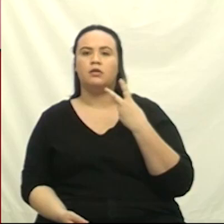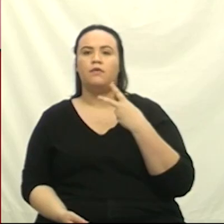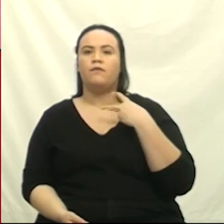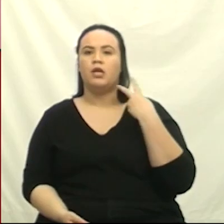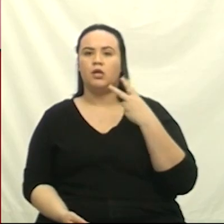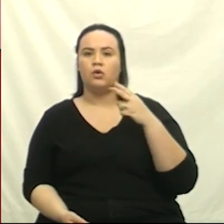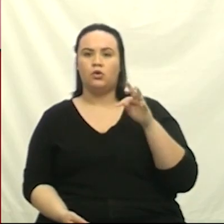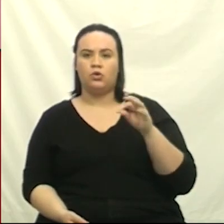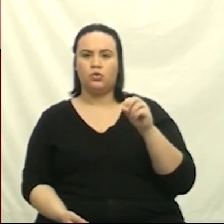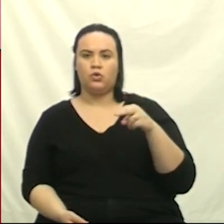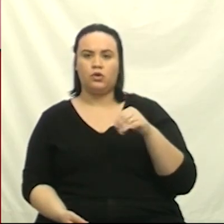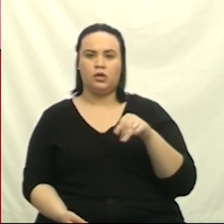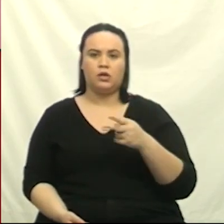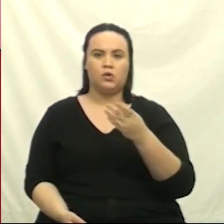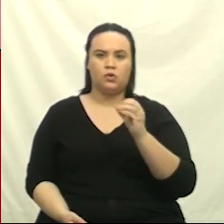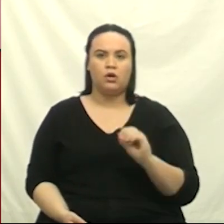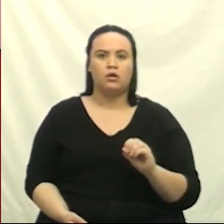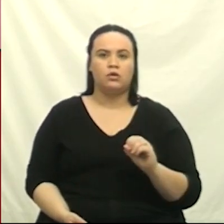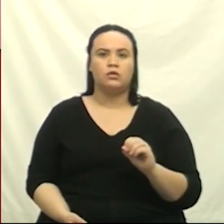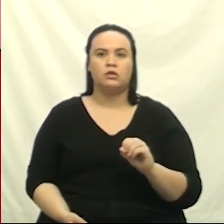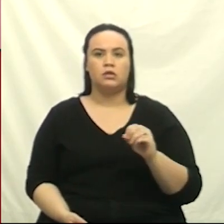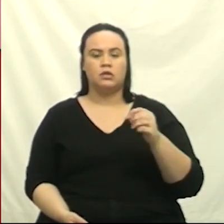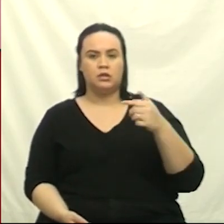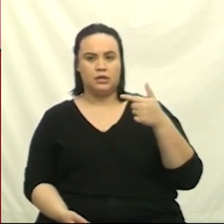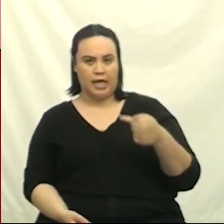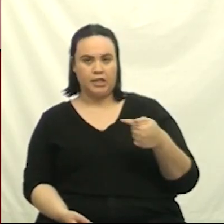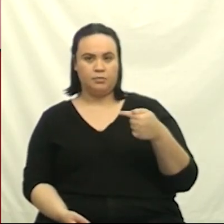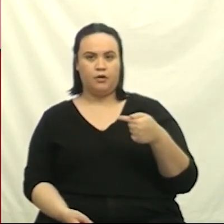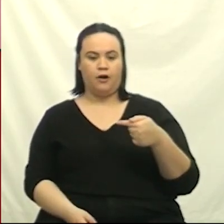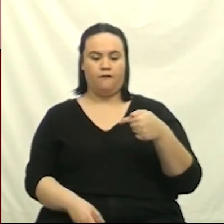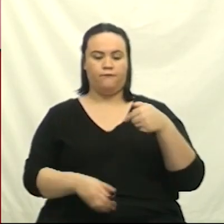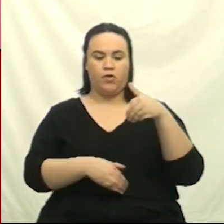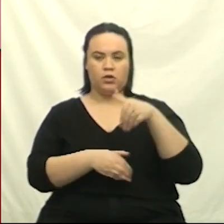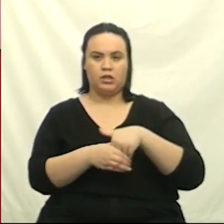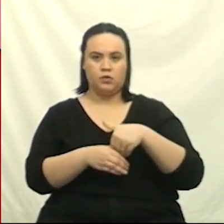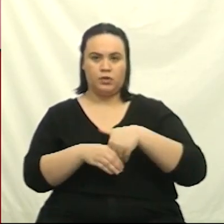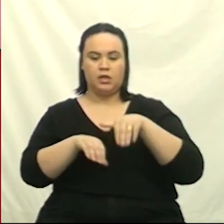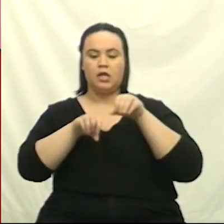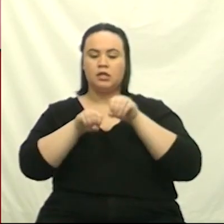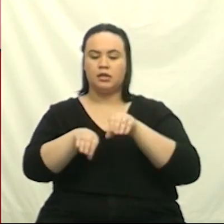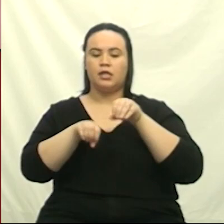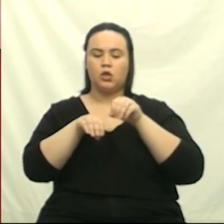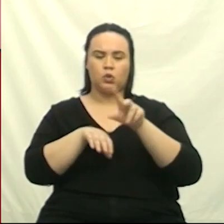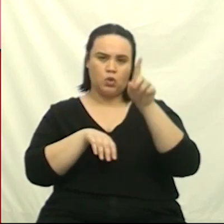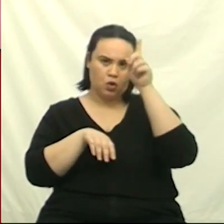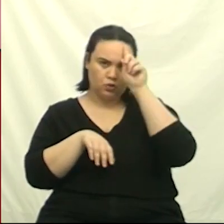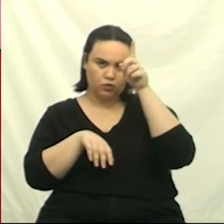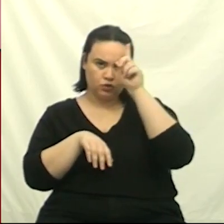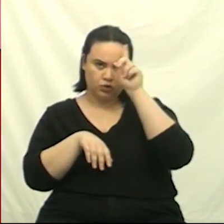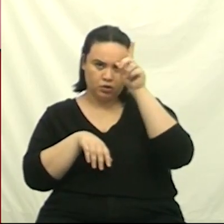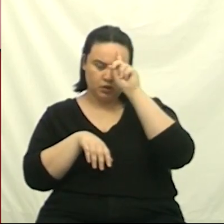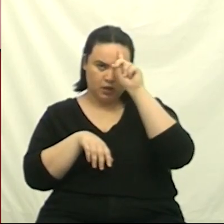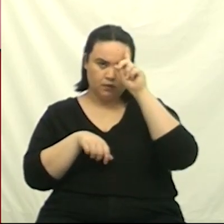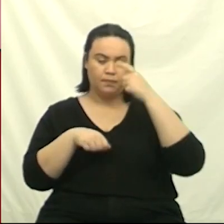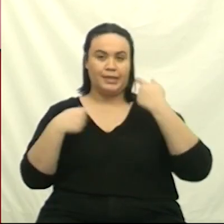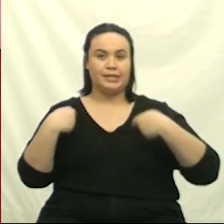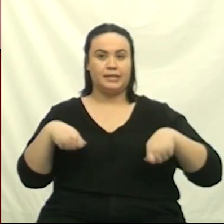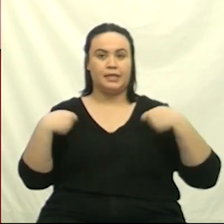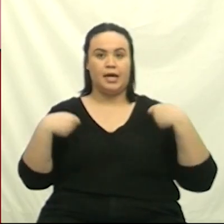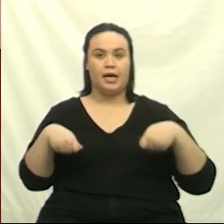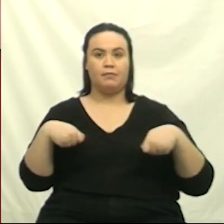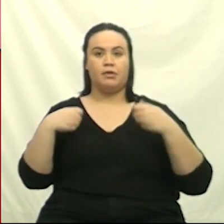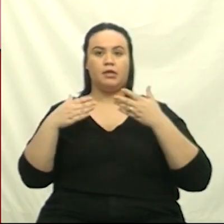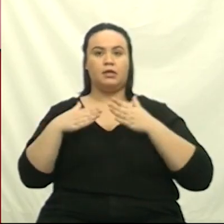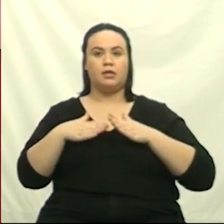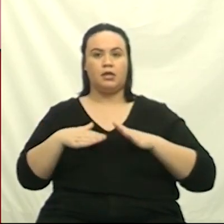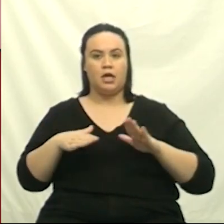vereador Toninho da Embralite que no seu sétimo mandato nos ensina todo dia todo dia o quanto é necessário ter